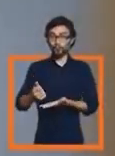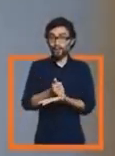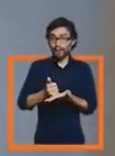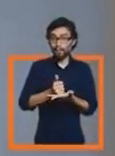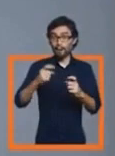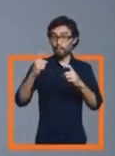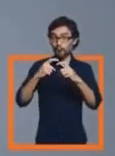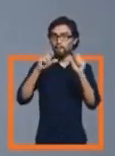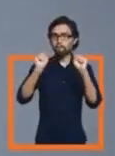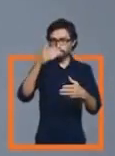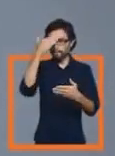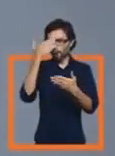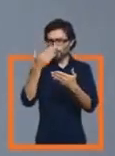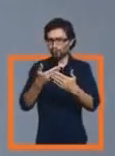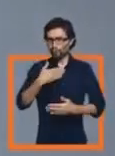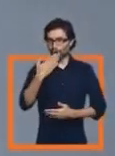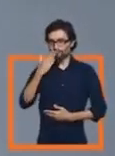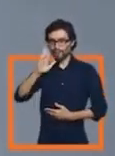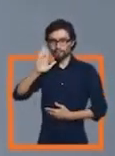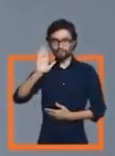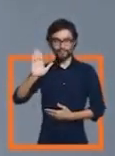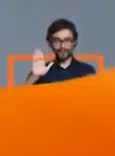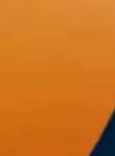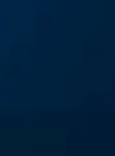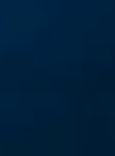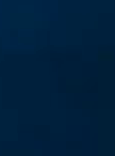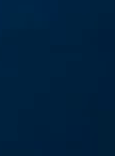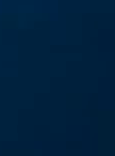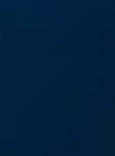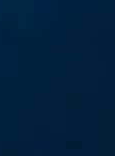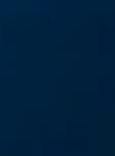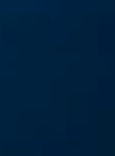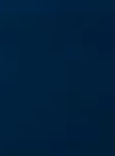remédio, médico. Pode confiar, aqui tem palavra.